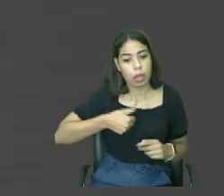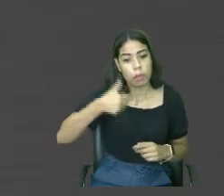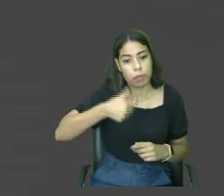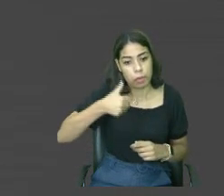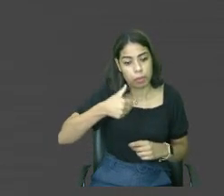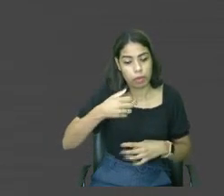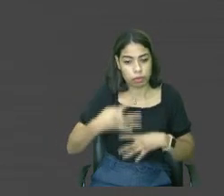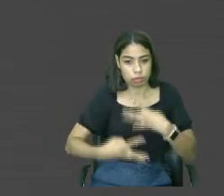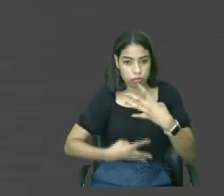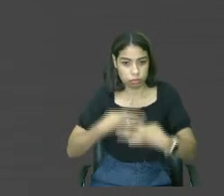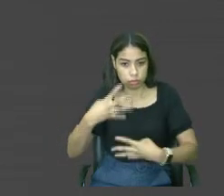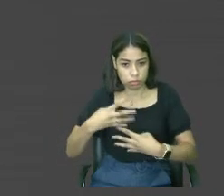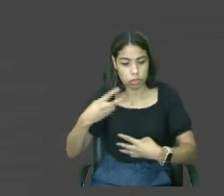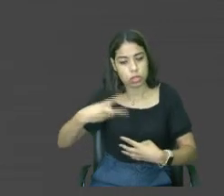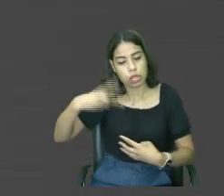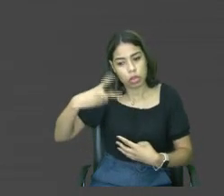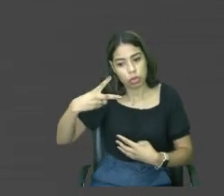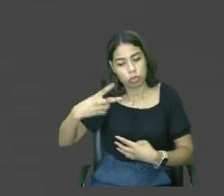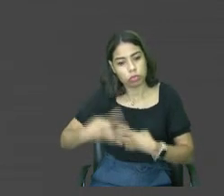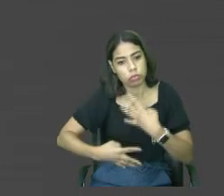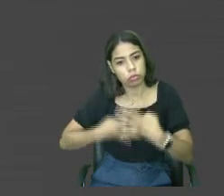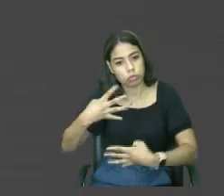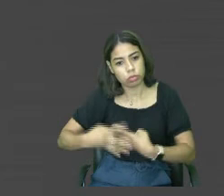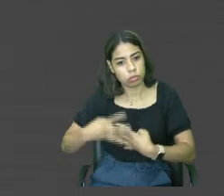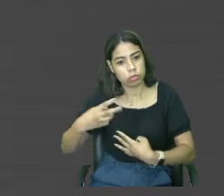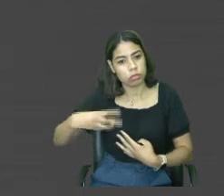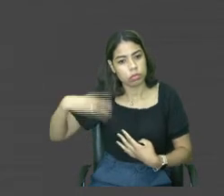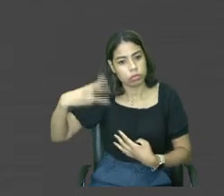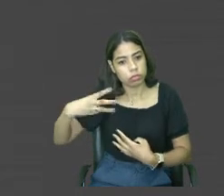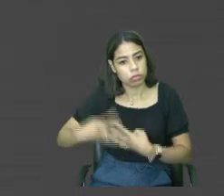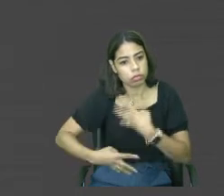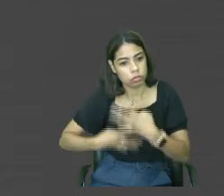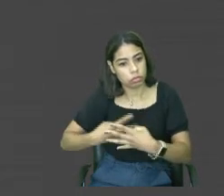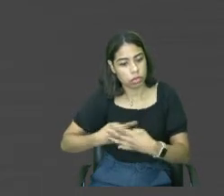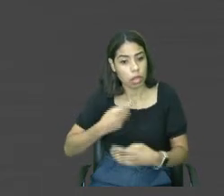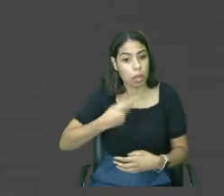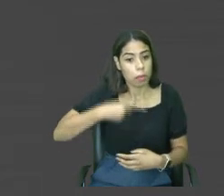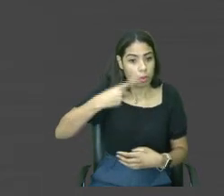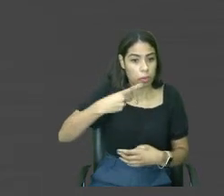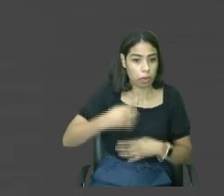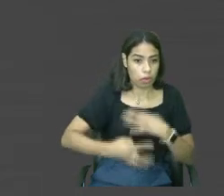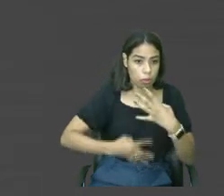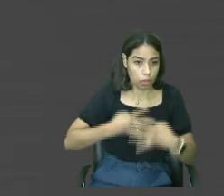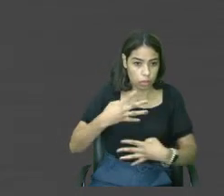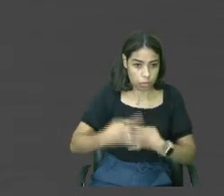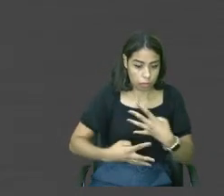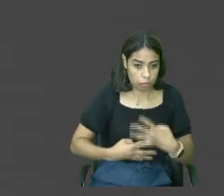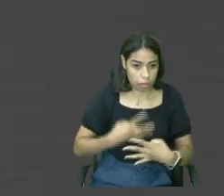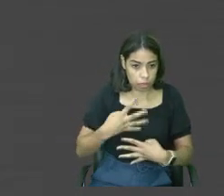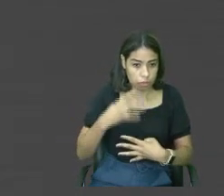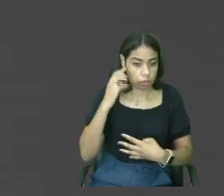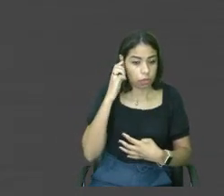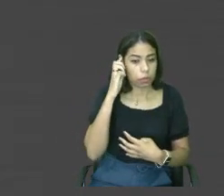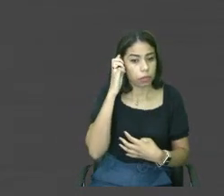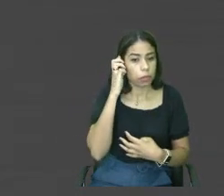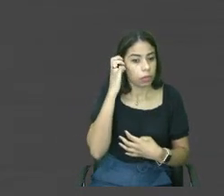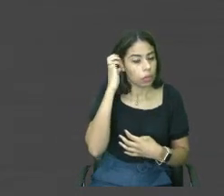terceiro quadrimestre, entre as especialidades cirúrgica, obstétrica, clínica médica e pediátrica,